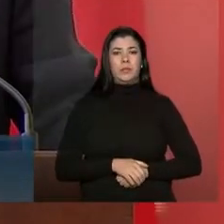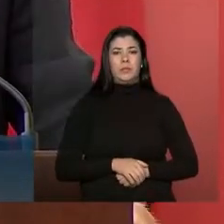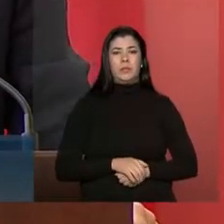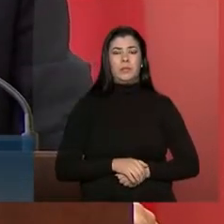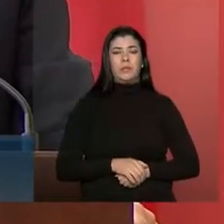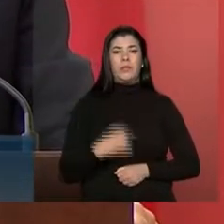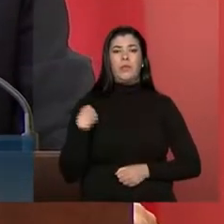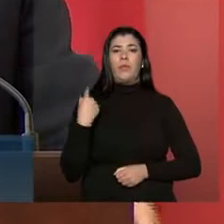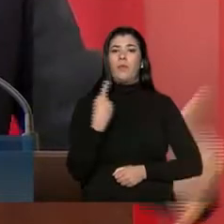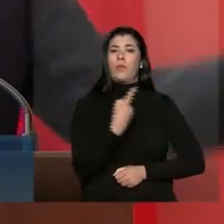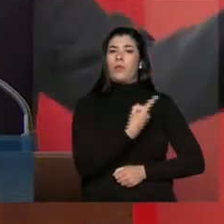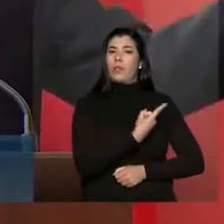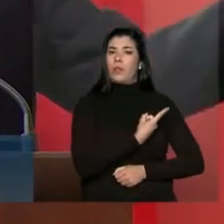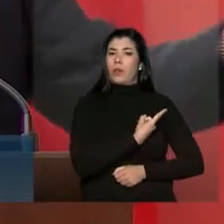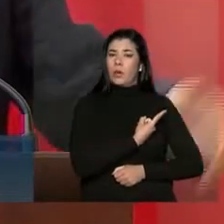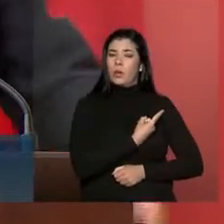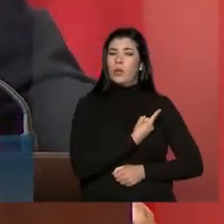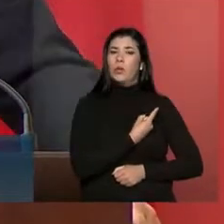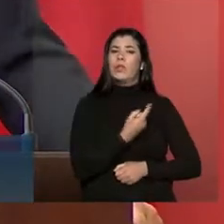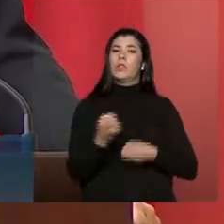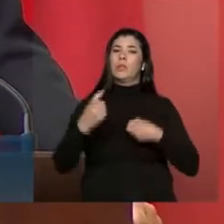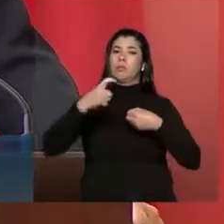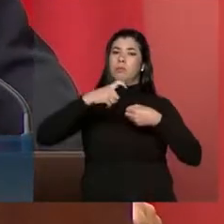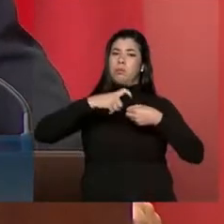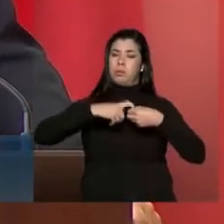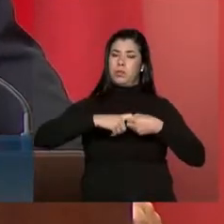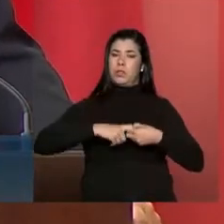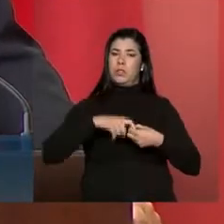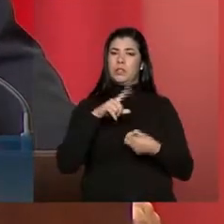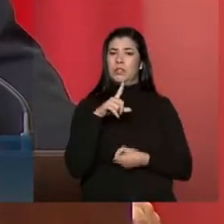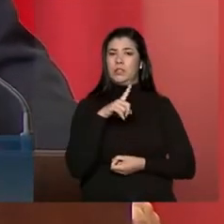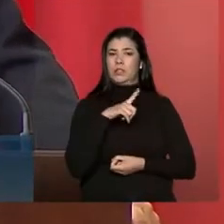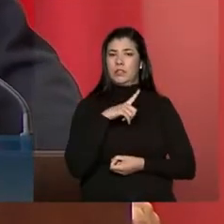a nossa cooperação abrange um vasto